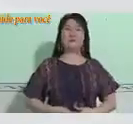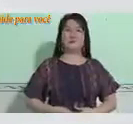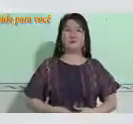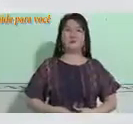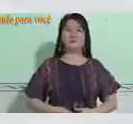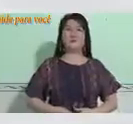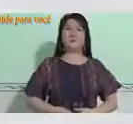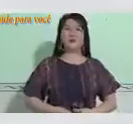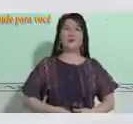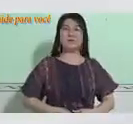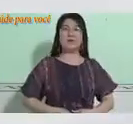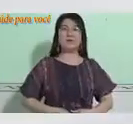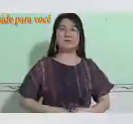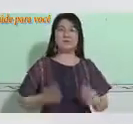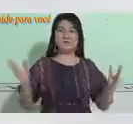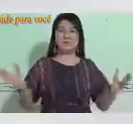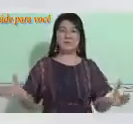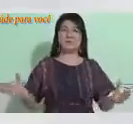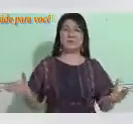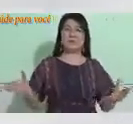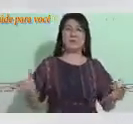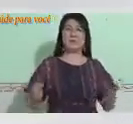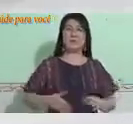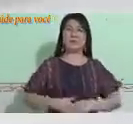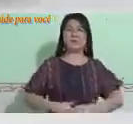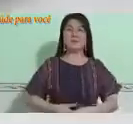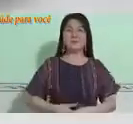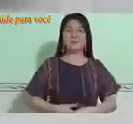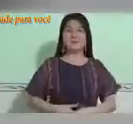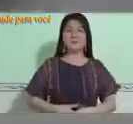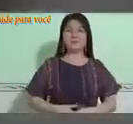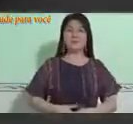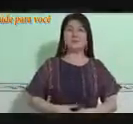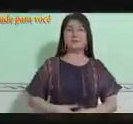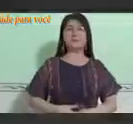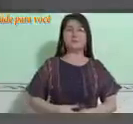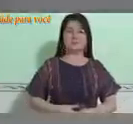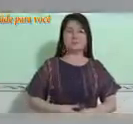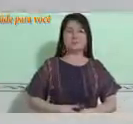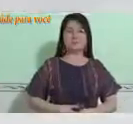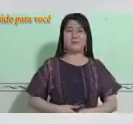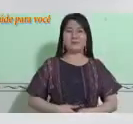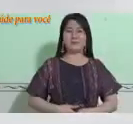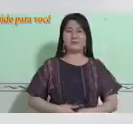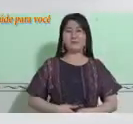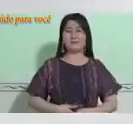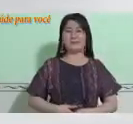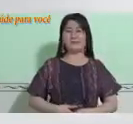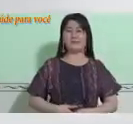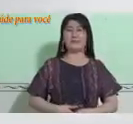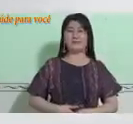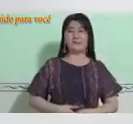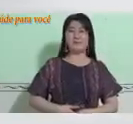catapora no bebê, vírgula, também chamada de varicela, vírgula, é uma doença infecciosa causada por um vírus que leva ao aparecimento